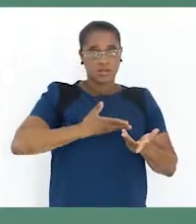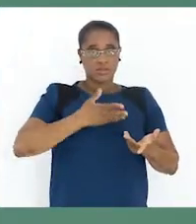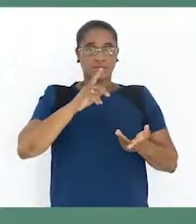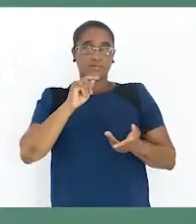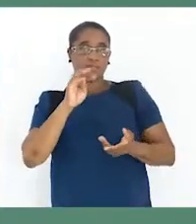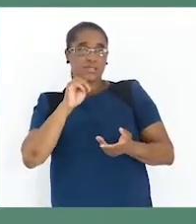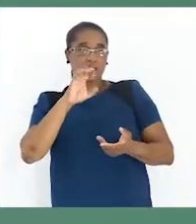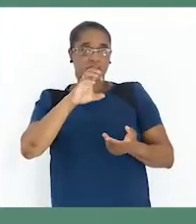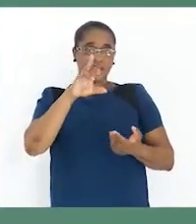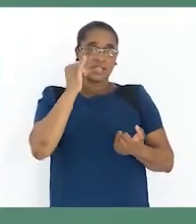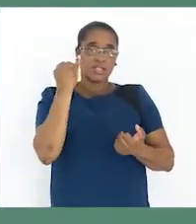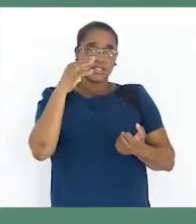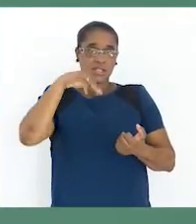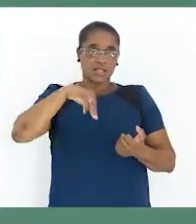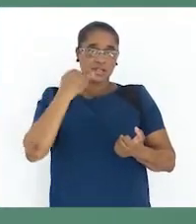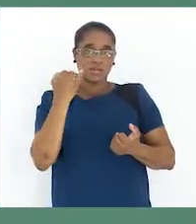discriminante